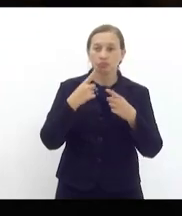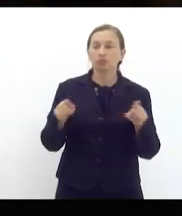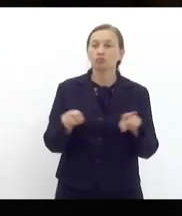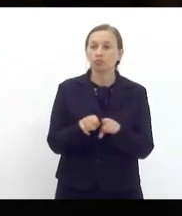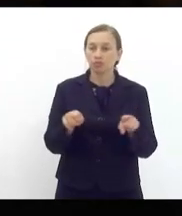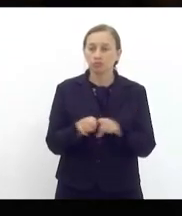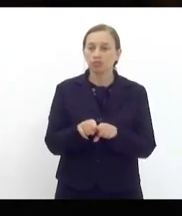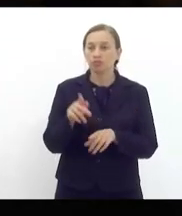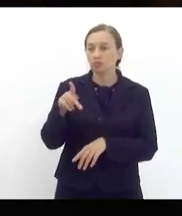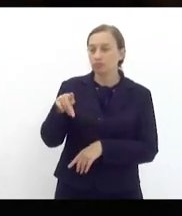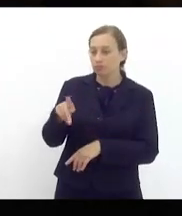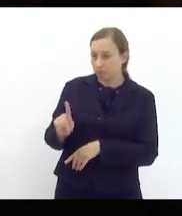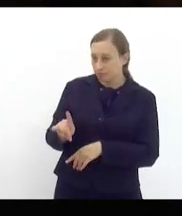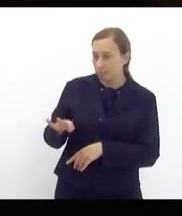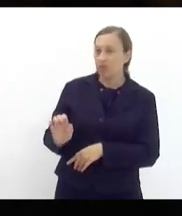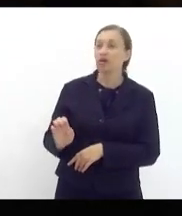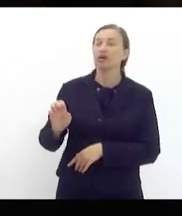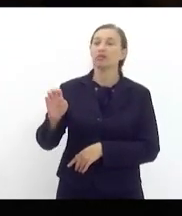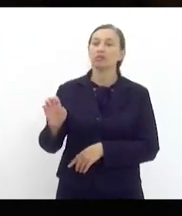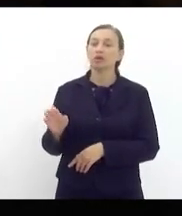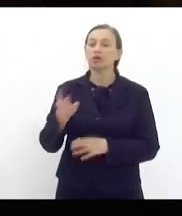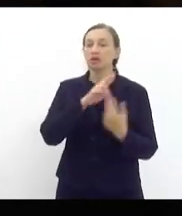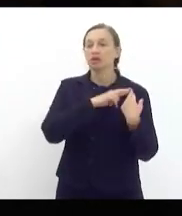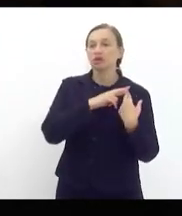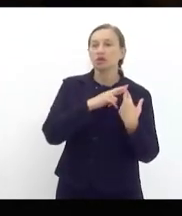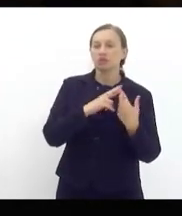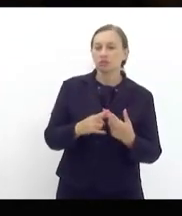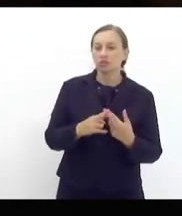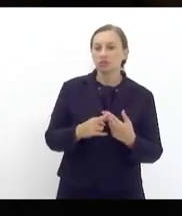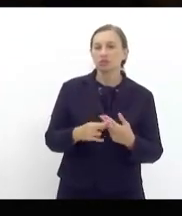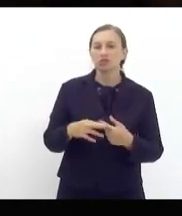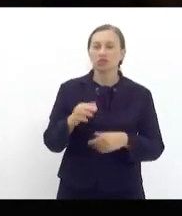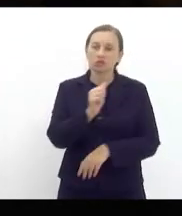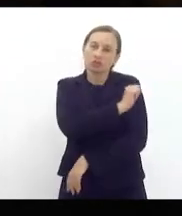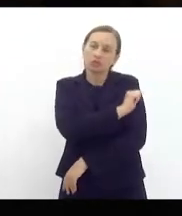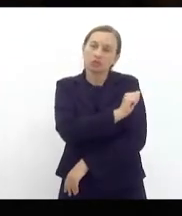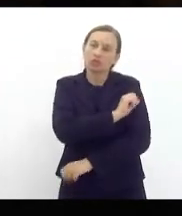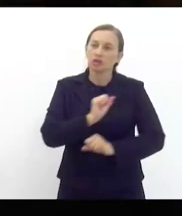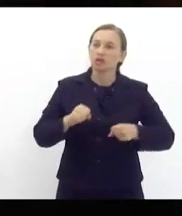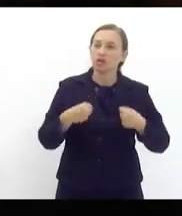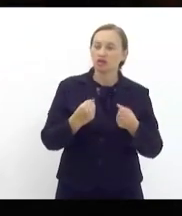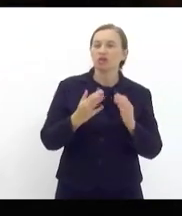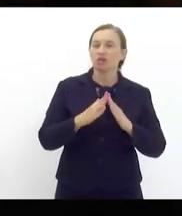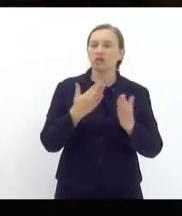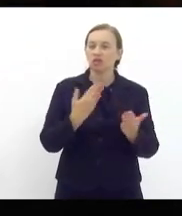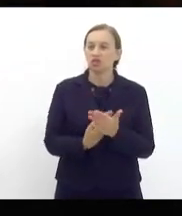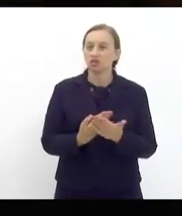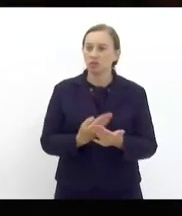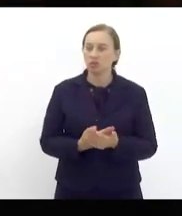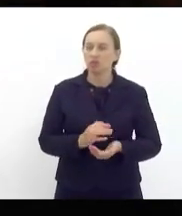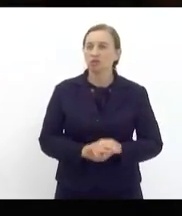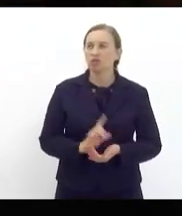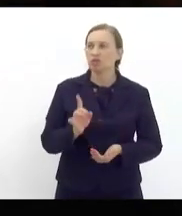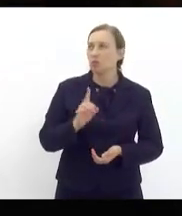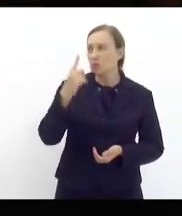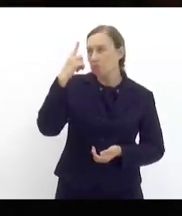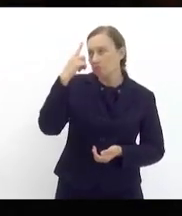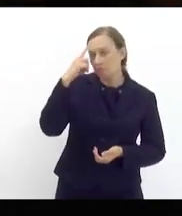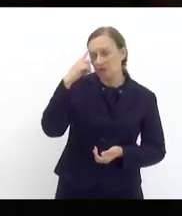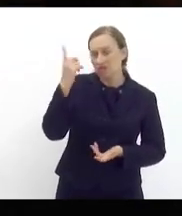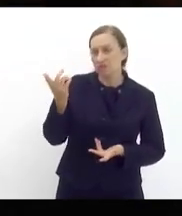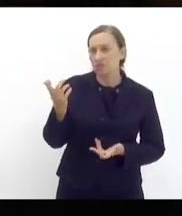pais e mães e responsáveis pelos alunos a gente defende a escola dessa maneira e não numa lógica